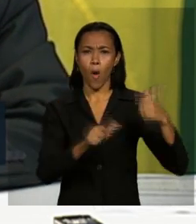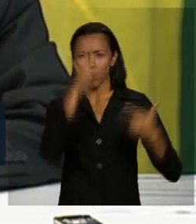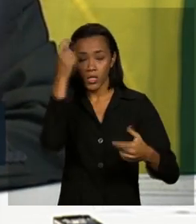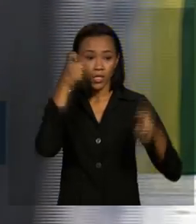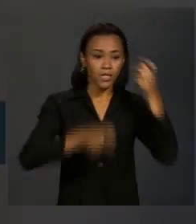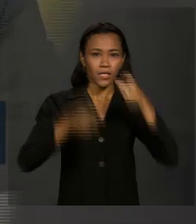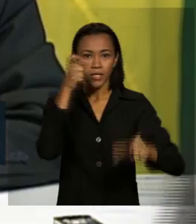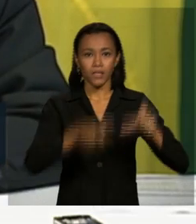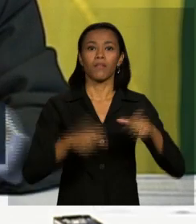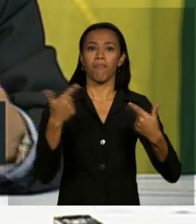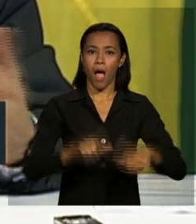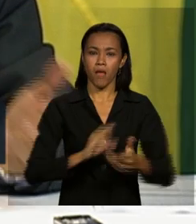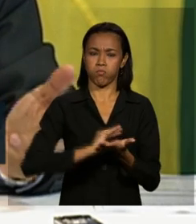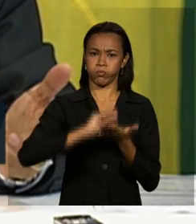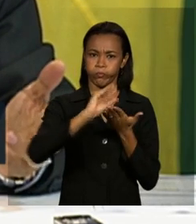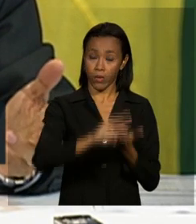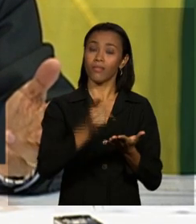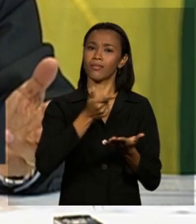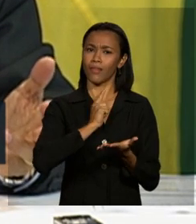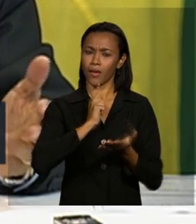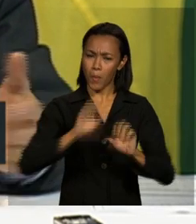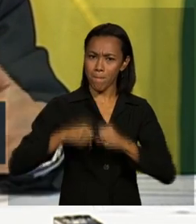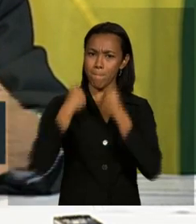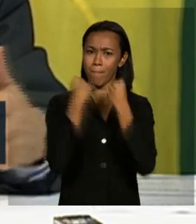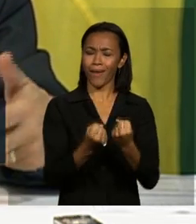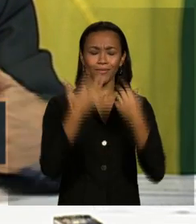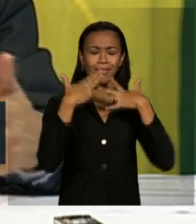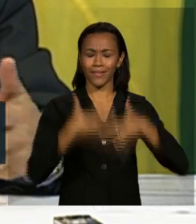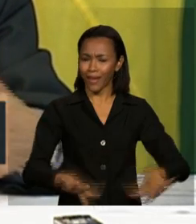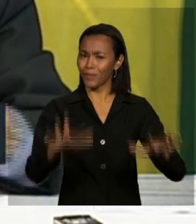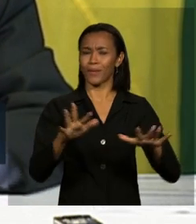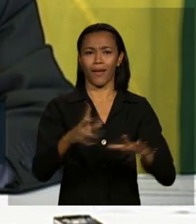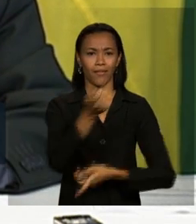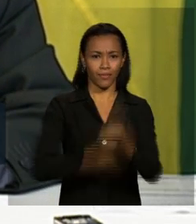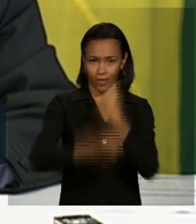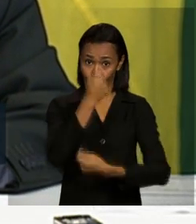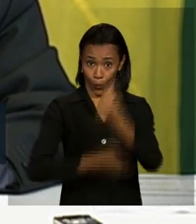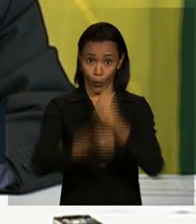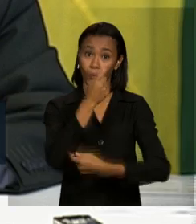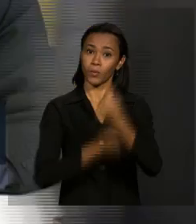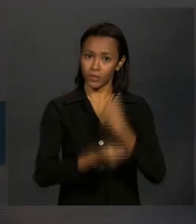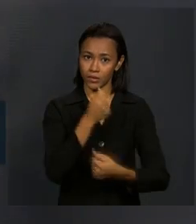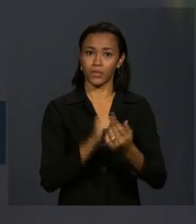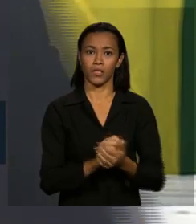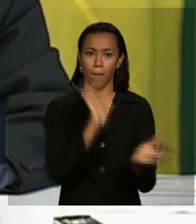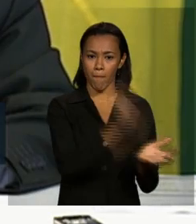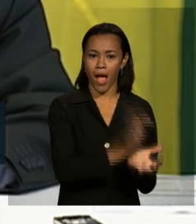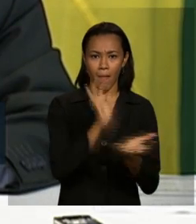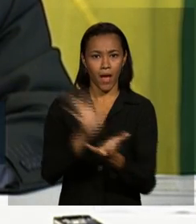Empreendimentos E isso tem um impacto natural na atividade econômica dos segmentos